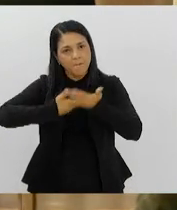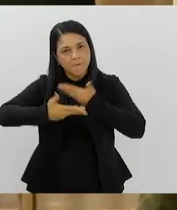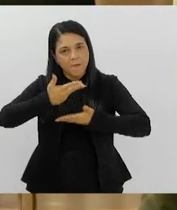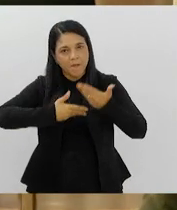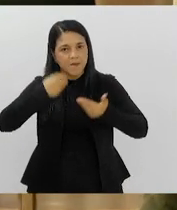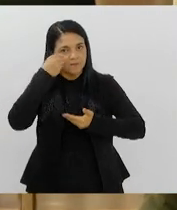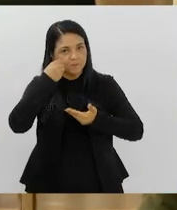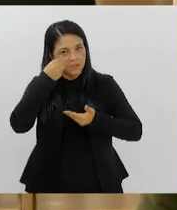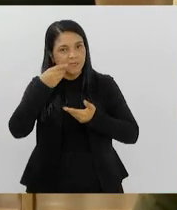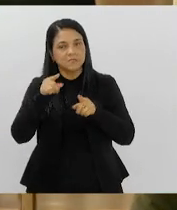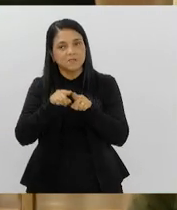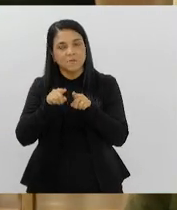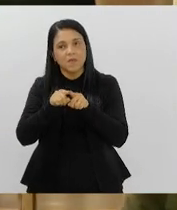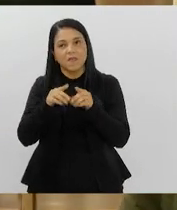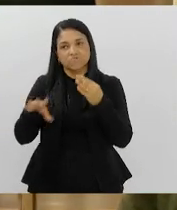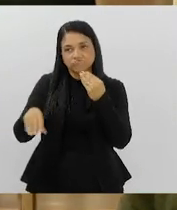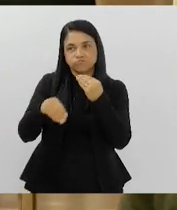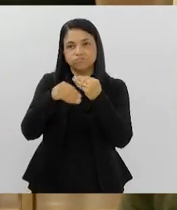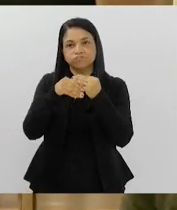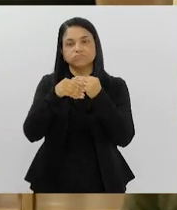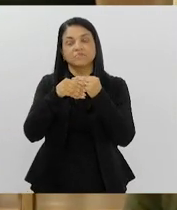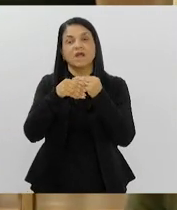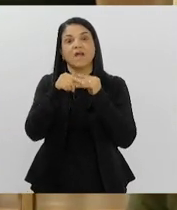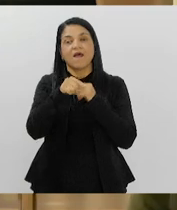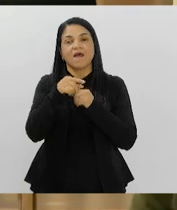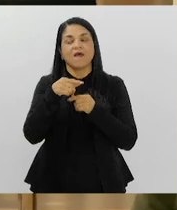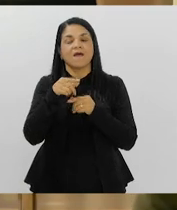aqui uma parte da fala dele com relação à inteligência.